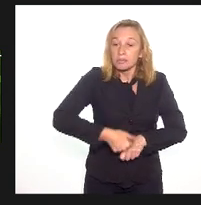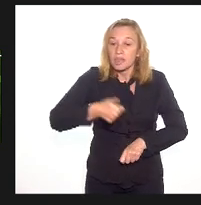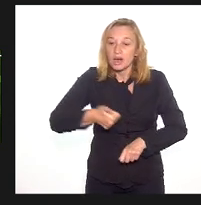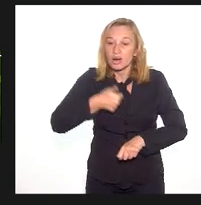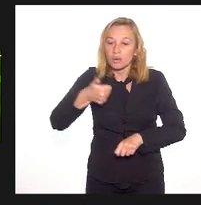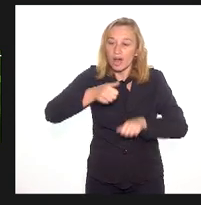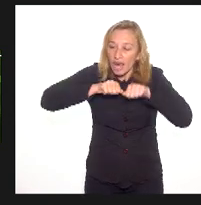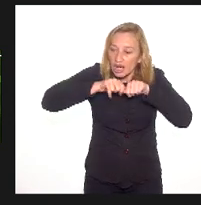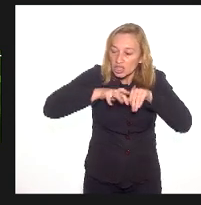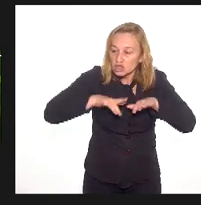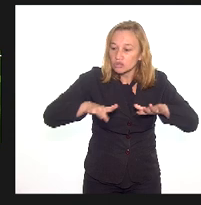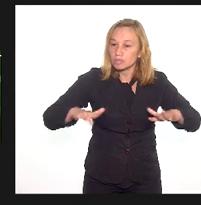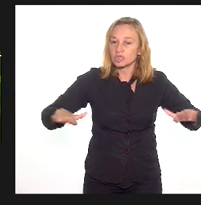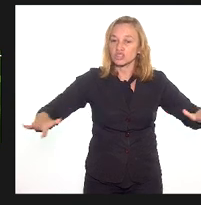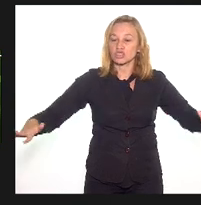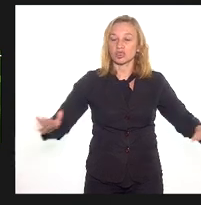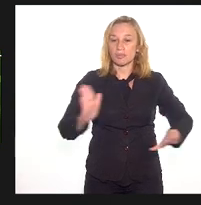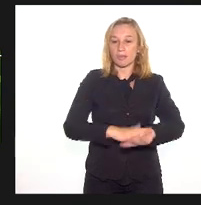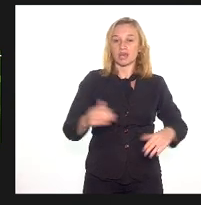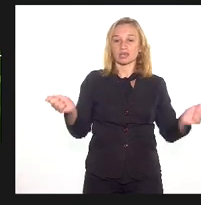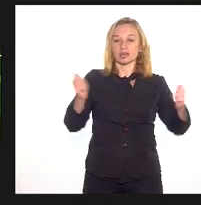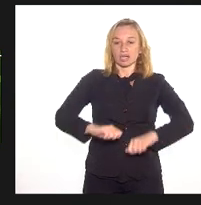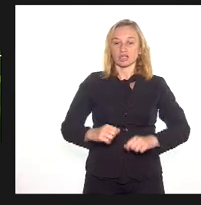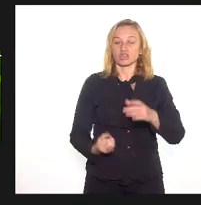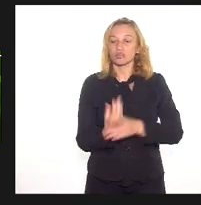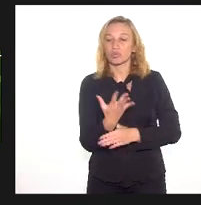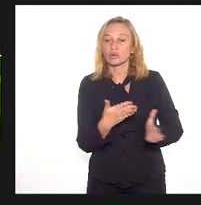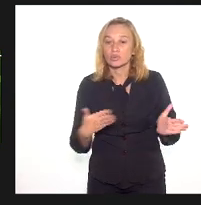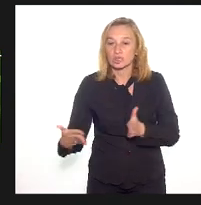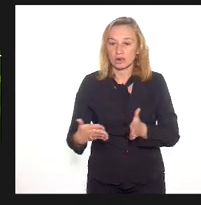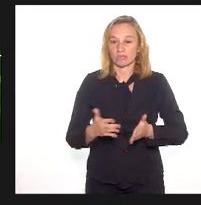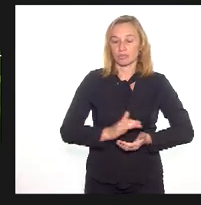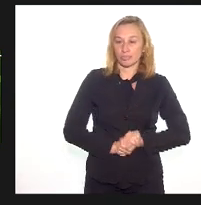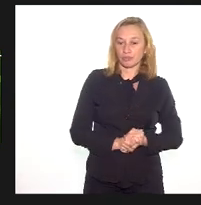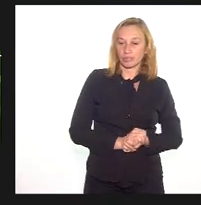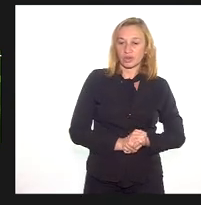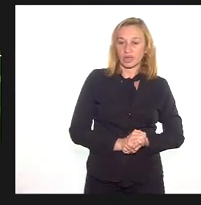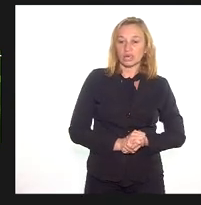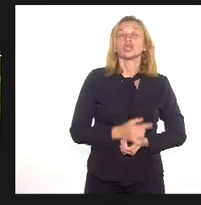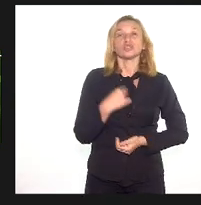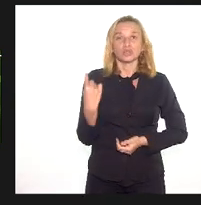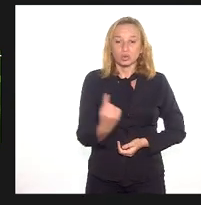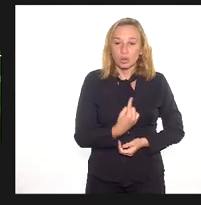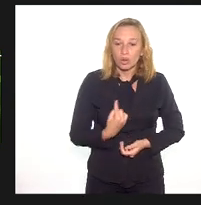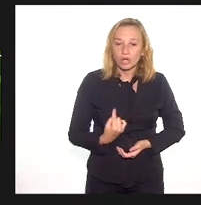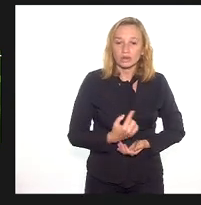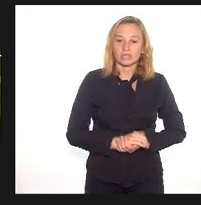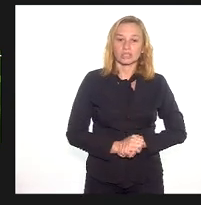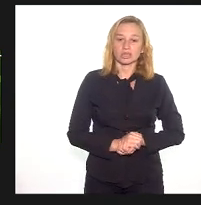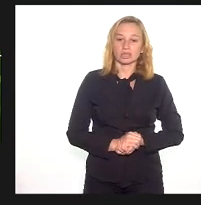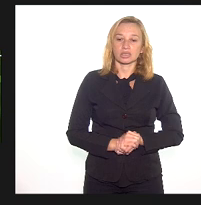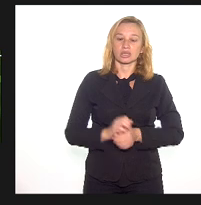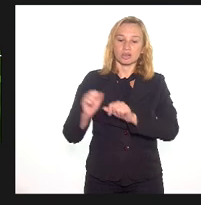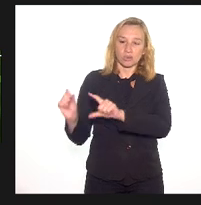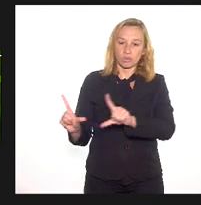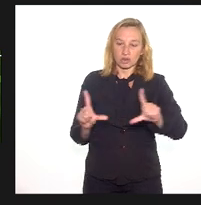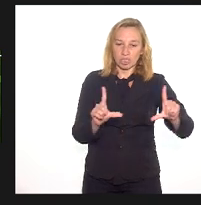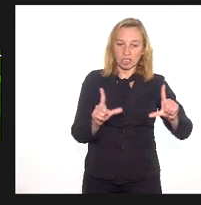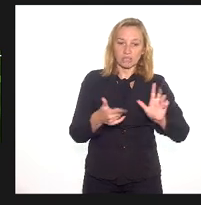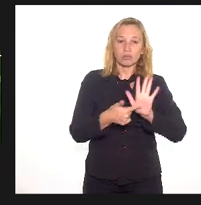a expandir essa capacidade de produção. Não fosse isso, nós estaríamos, como o slide